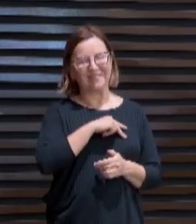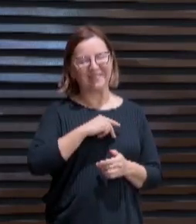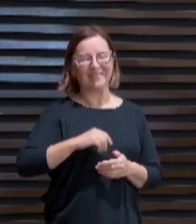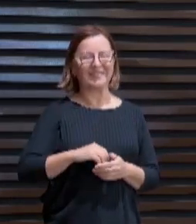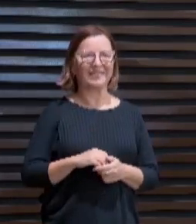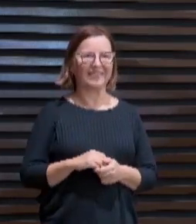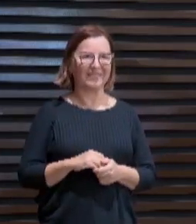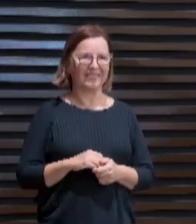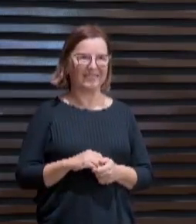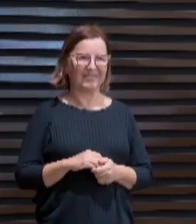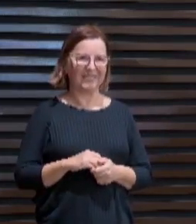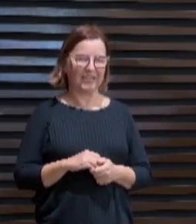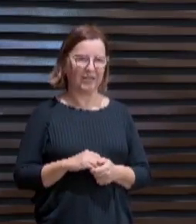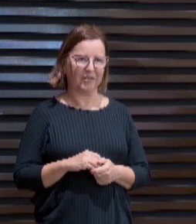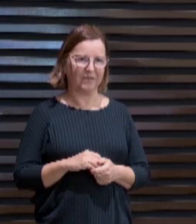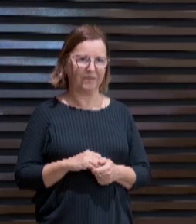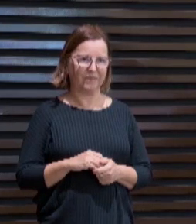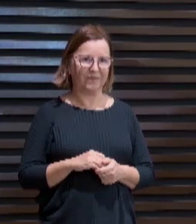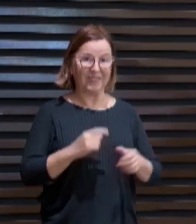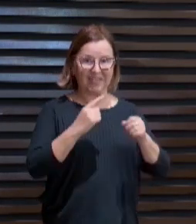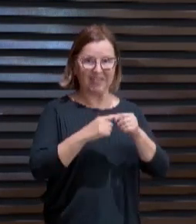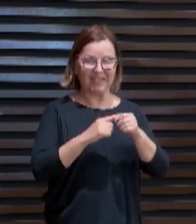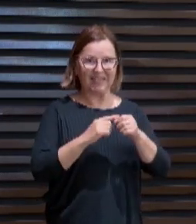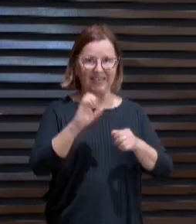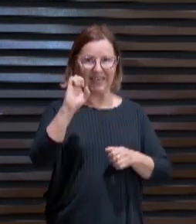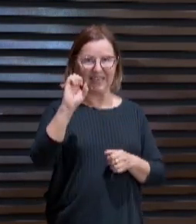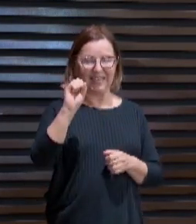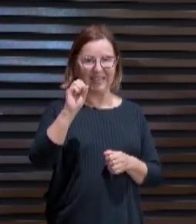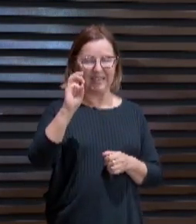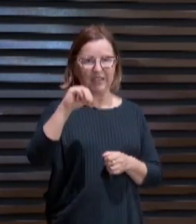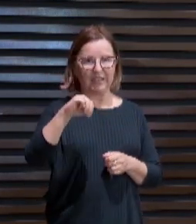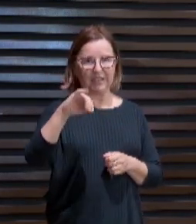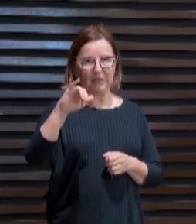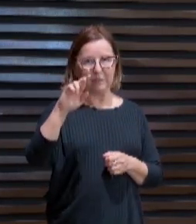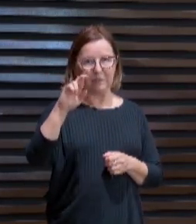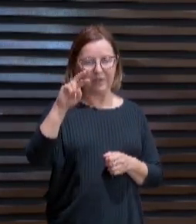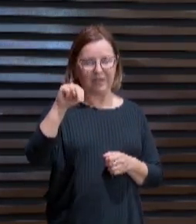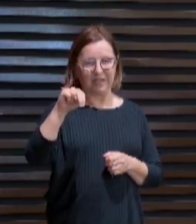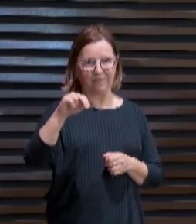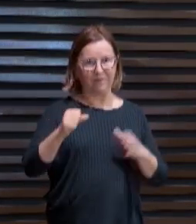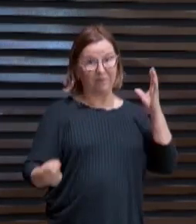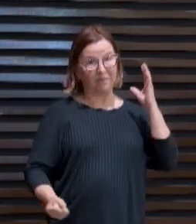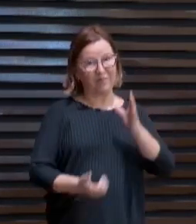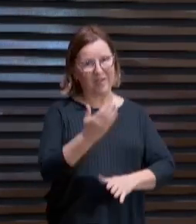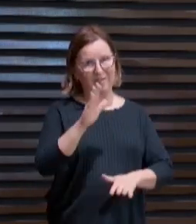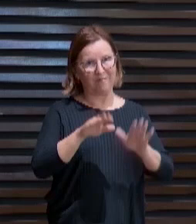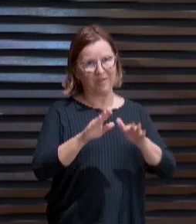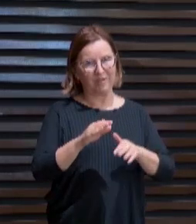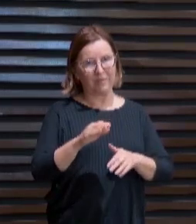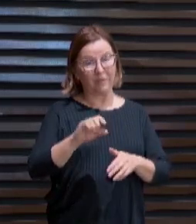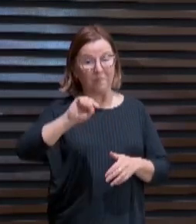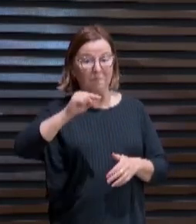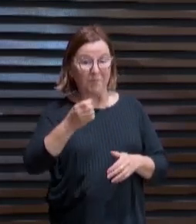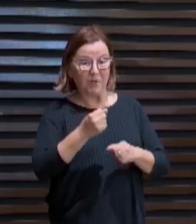lá. A cidade de Esmirna havia sido fundada aproximadamente 1000 anos antes de Cristo,